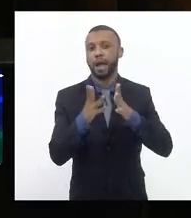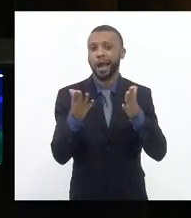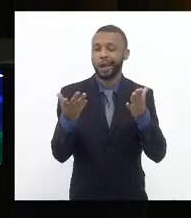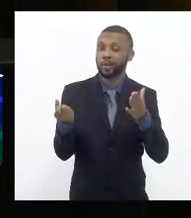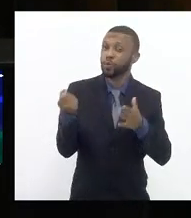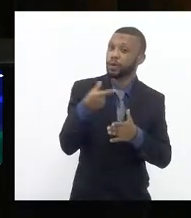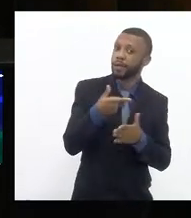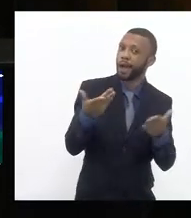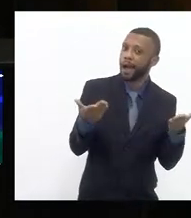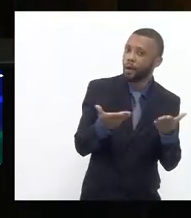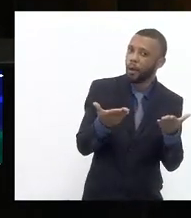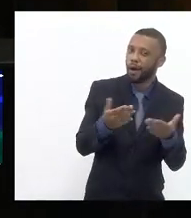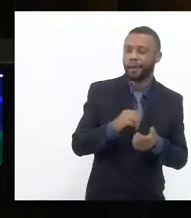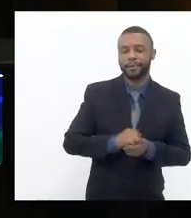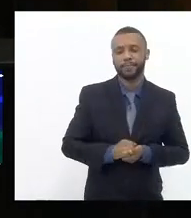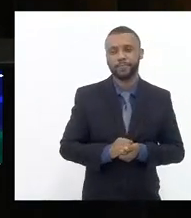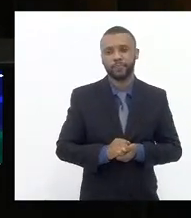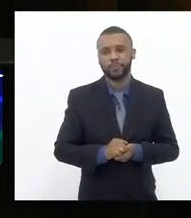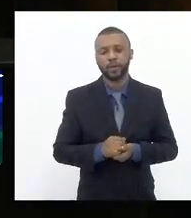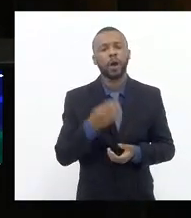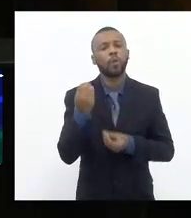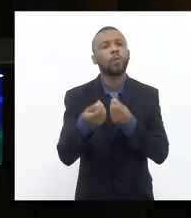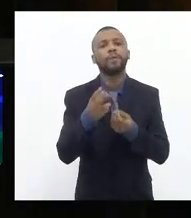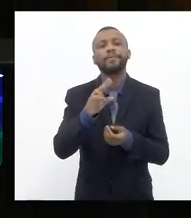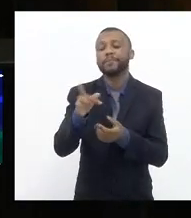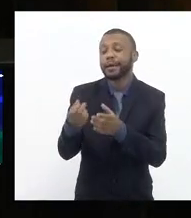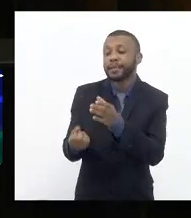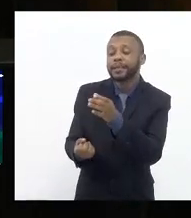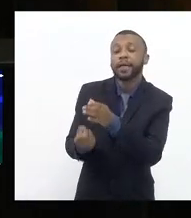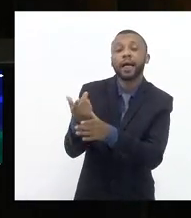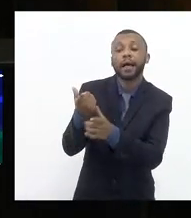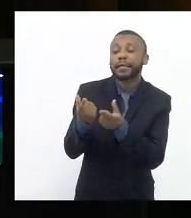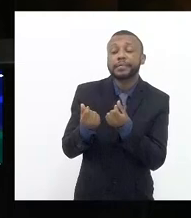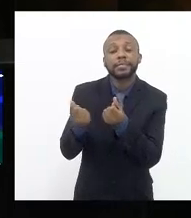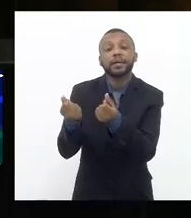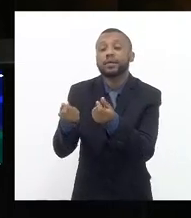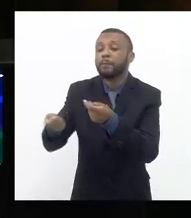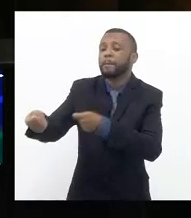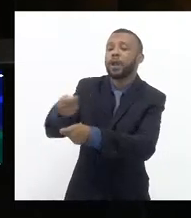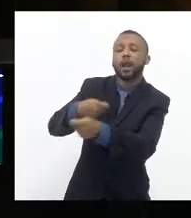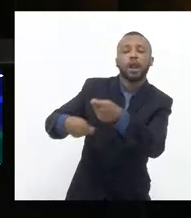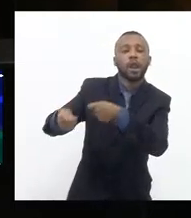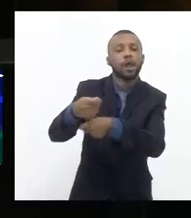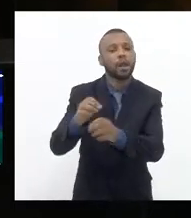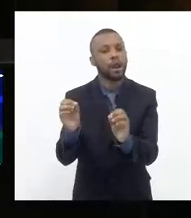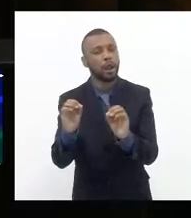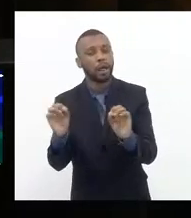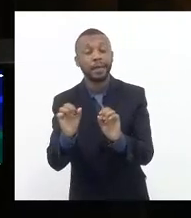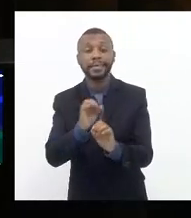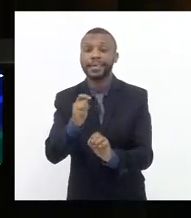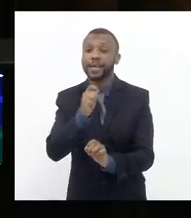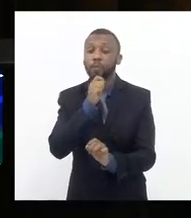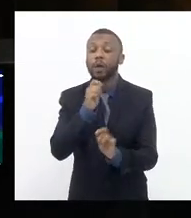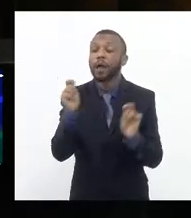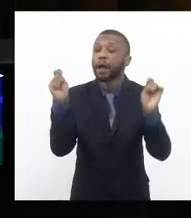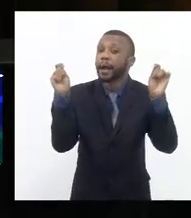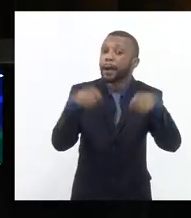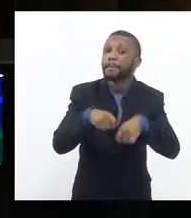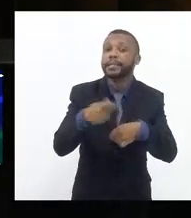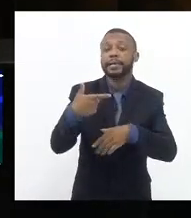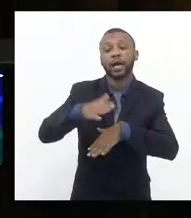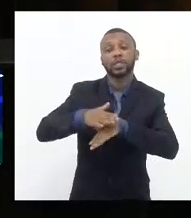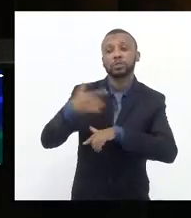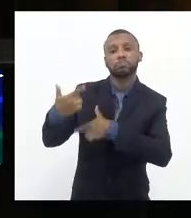gerar receitas novas sem ter capacidade de investimento? Com o teto de gastos. O que tem representado para o